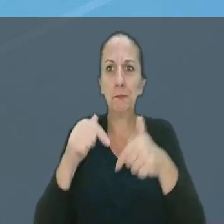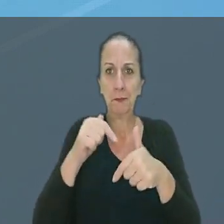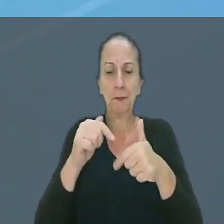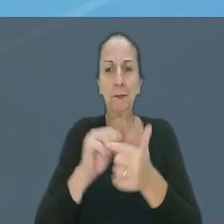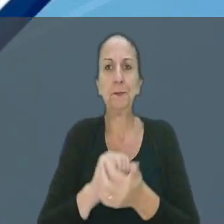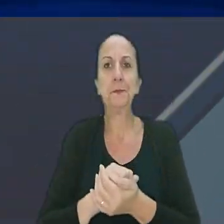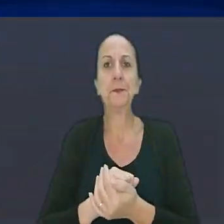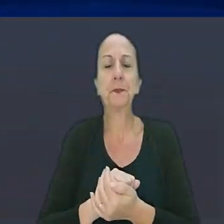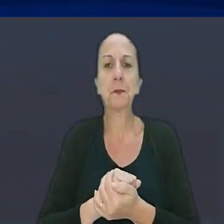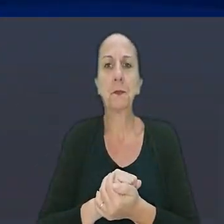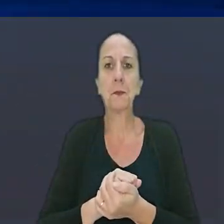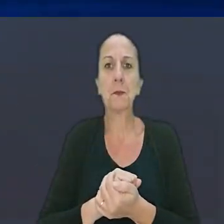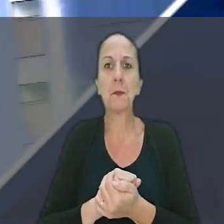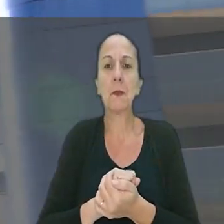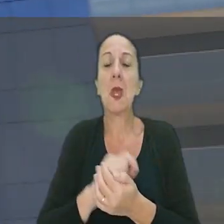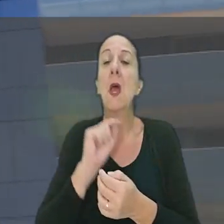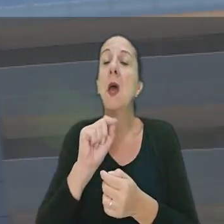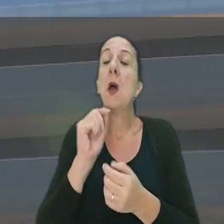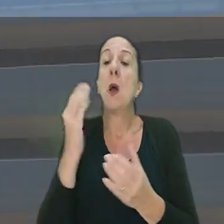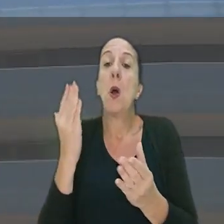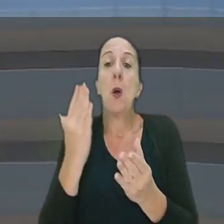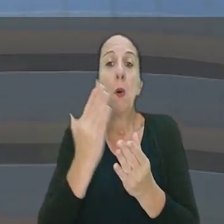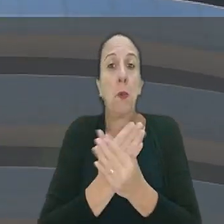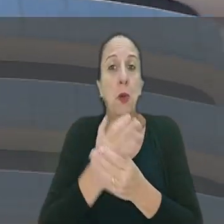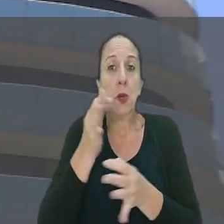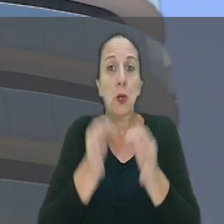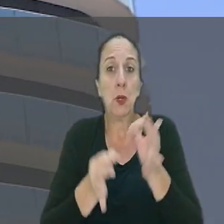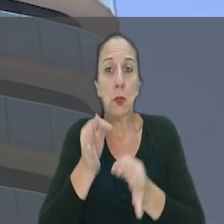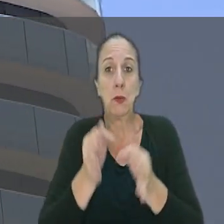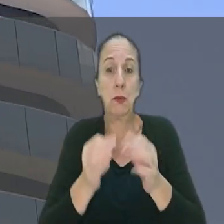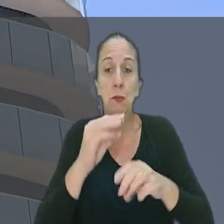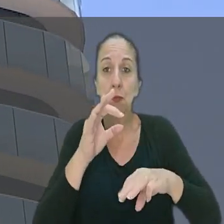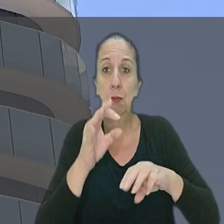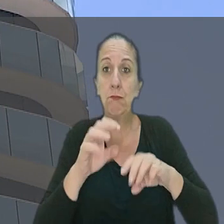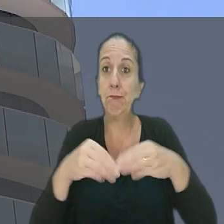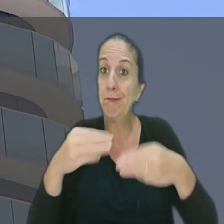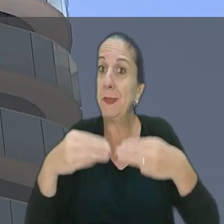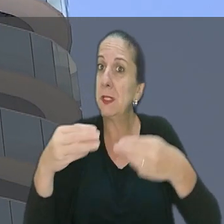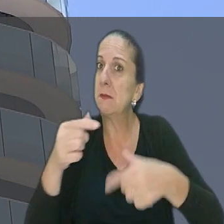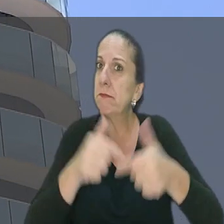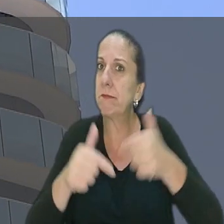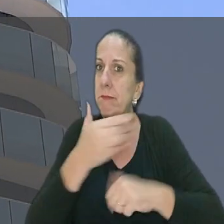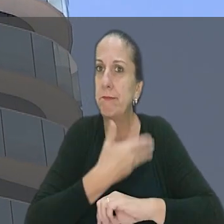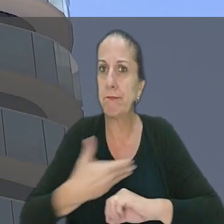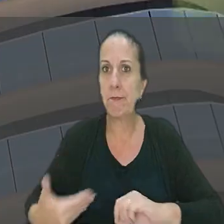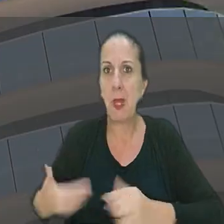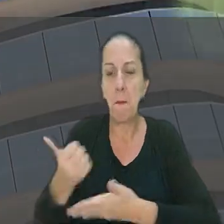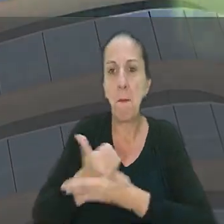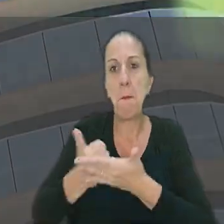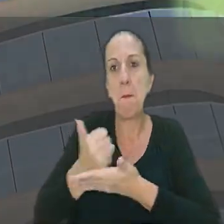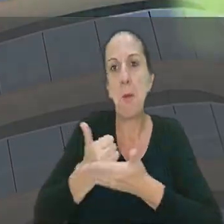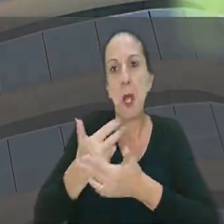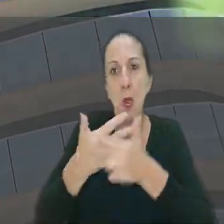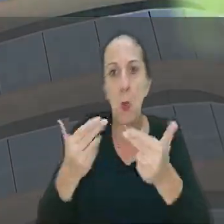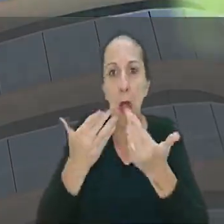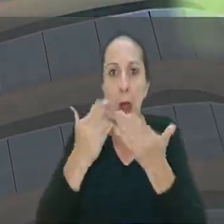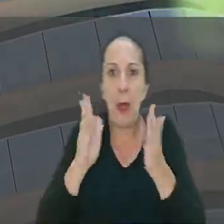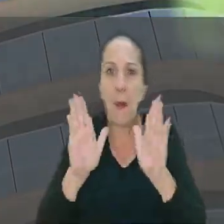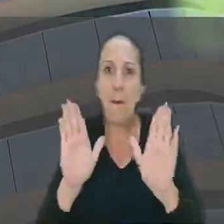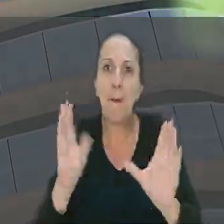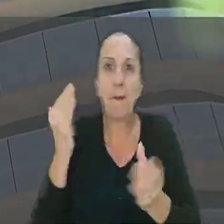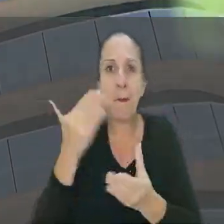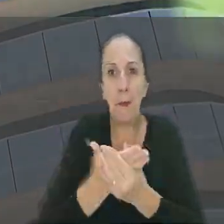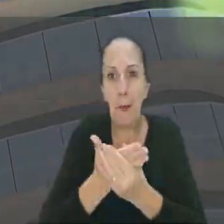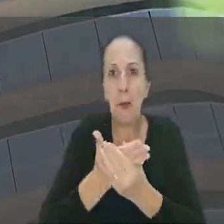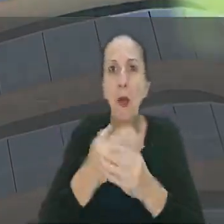trabalho. A ação civil pública foi ajuizada pelo Ministério Público do Trabalho com base em inquérito